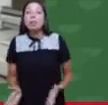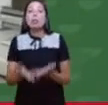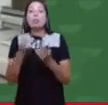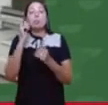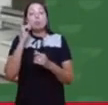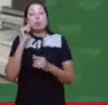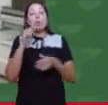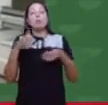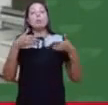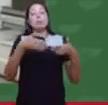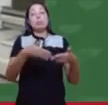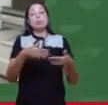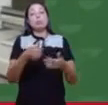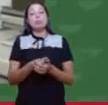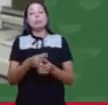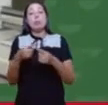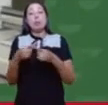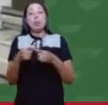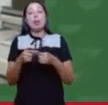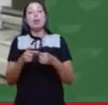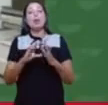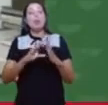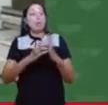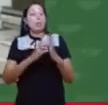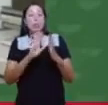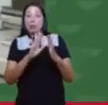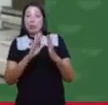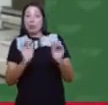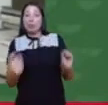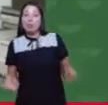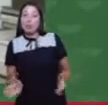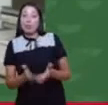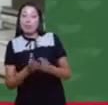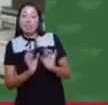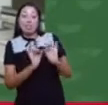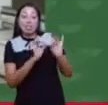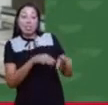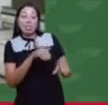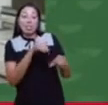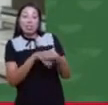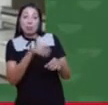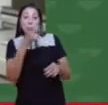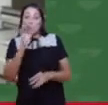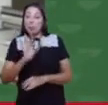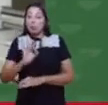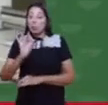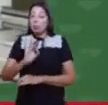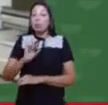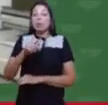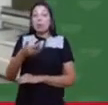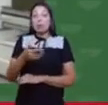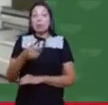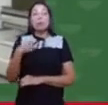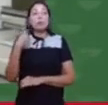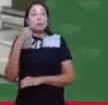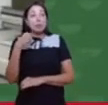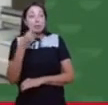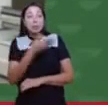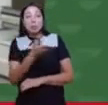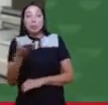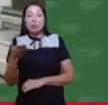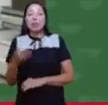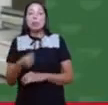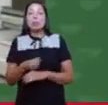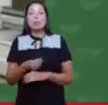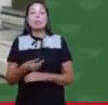as mulheres participarem. Porque o partido que não incentivar deixará de eleger um percentual, de parlamentares para a Câmara